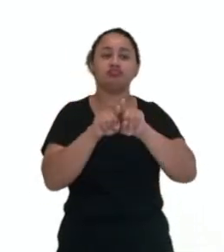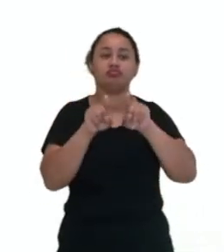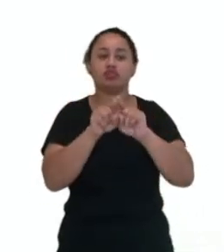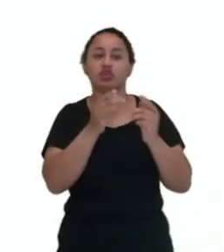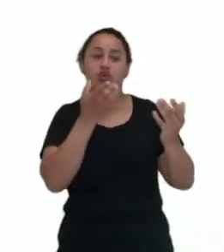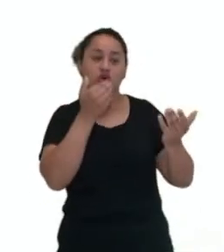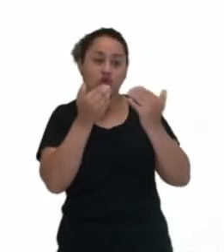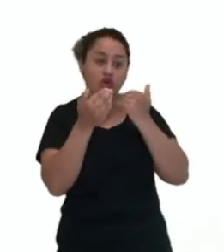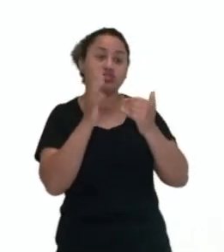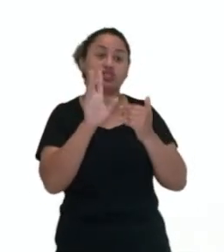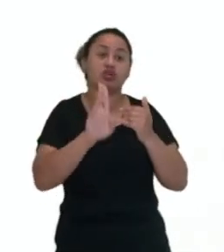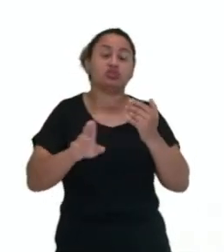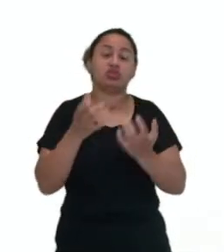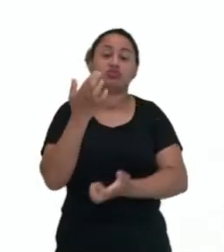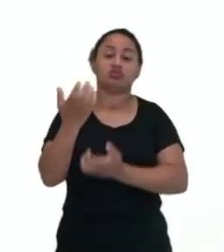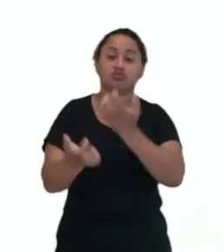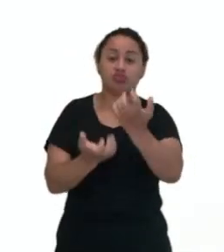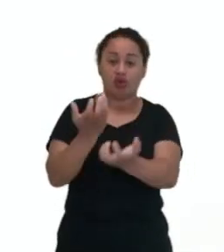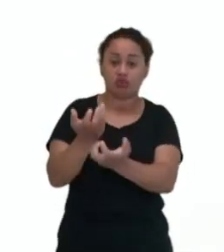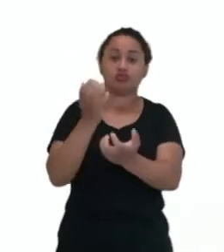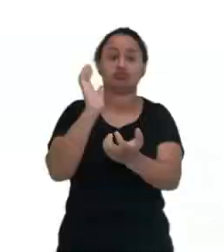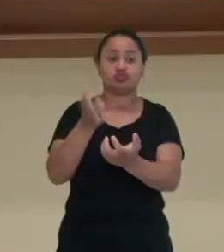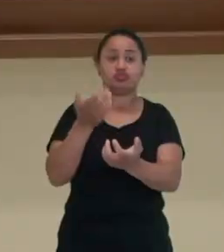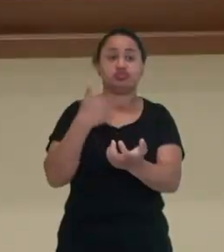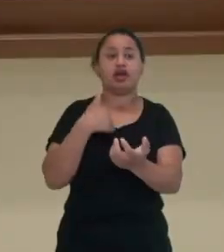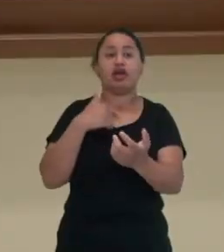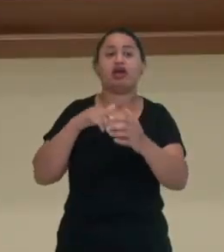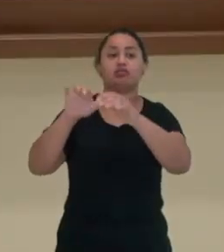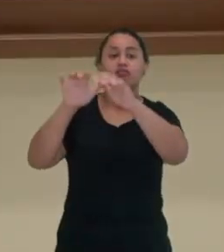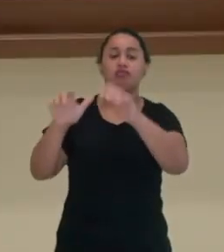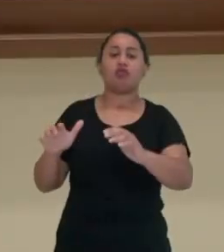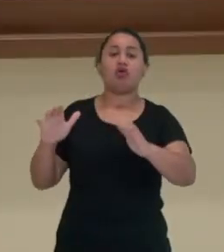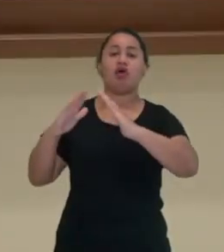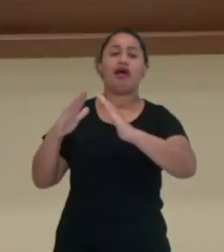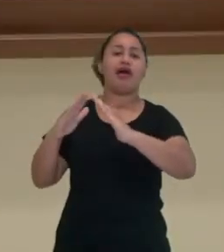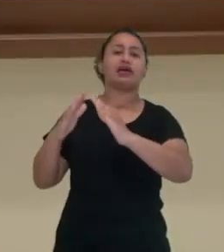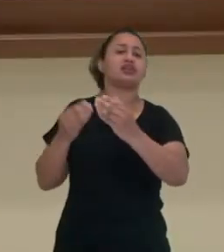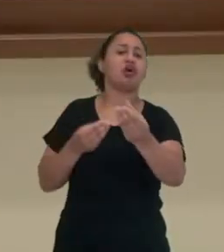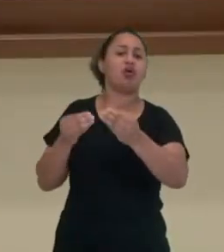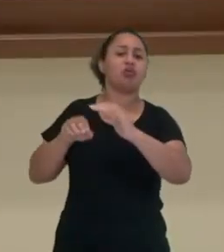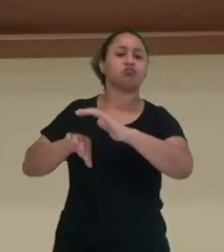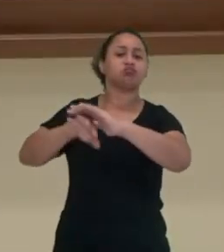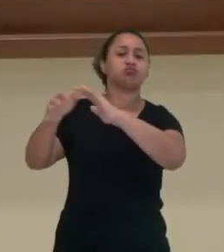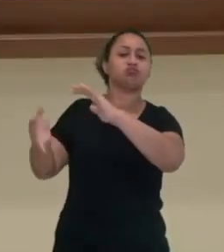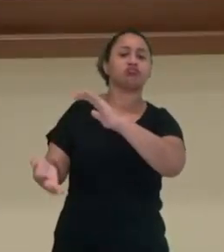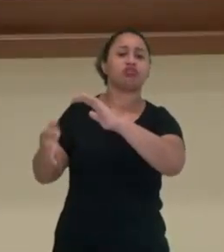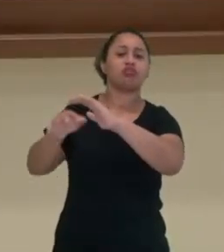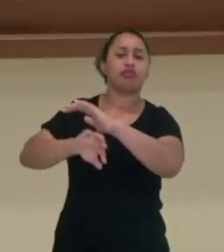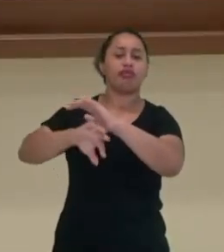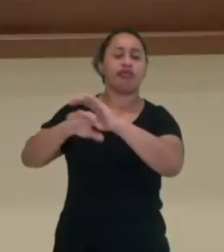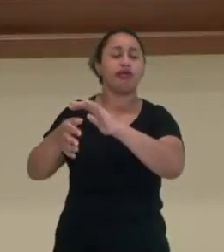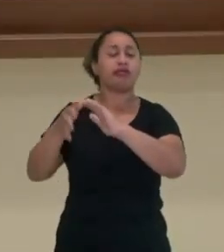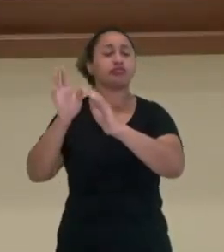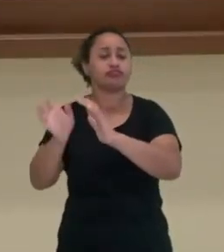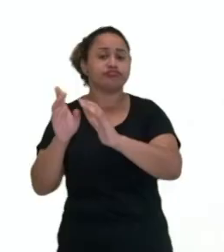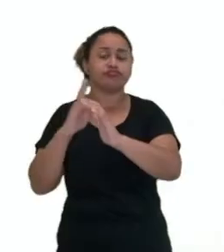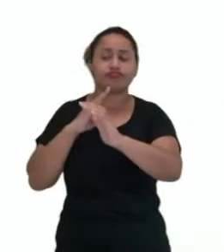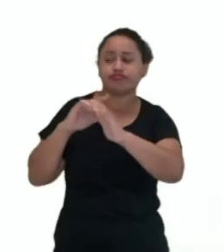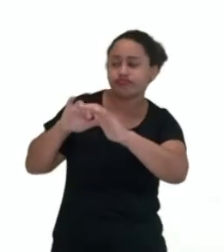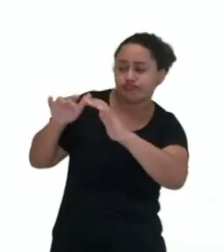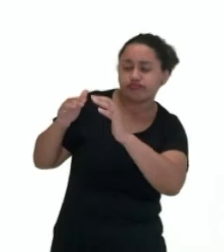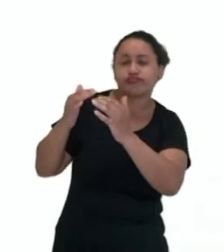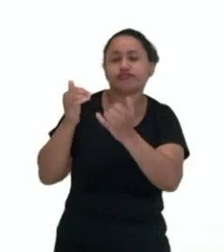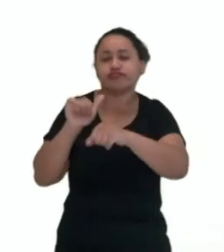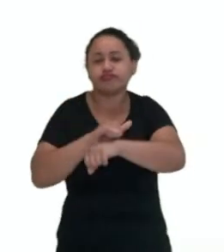alimentos já cozidos no fogo, viviam em cavernas, já eram os chamados homens das cavernas ali, já tinham suas estratégias de